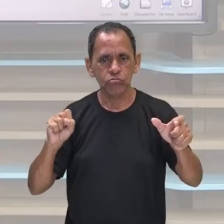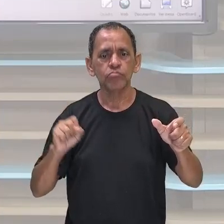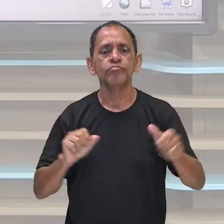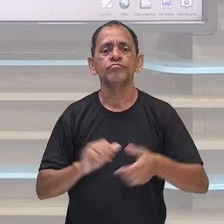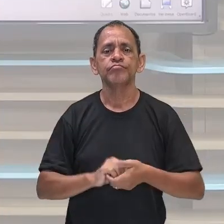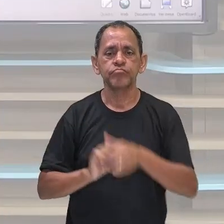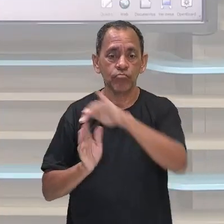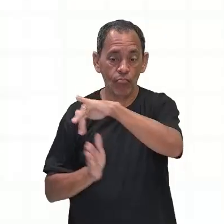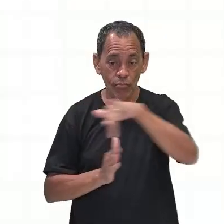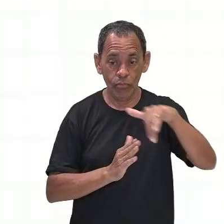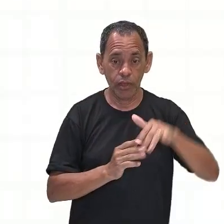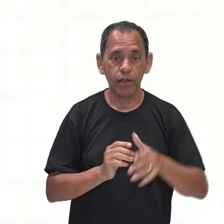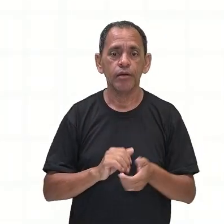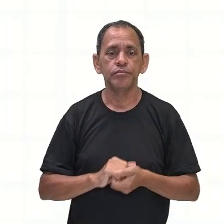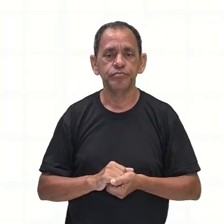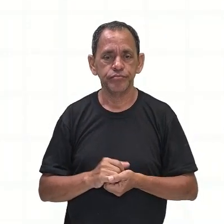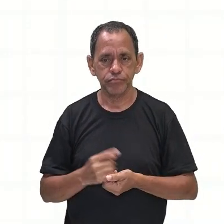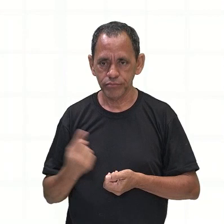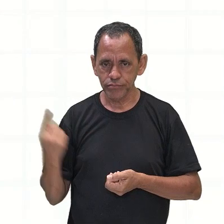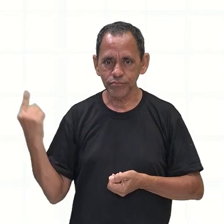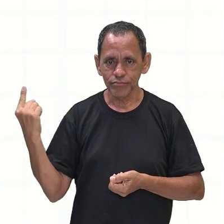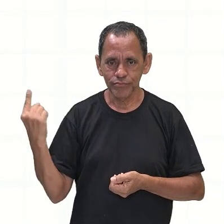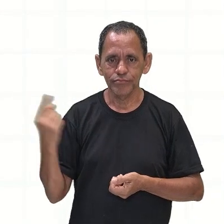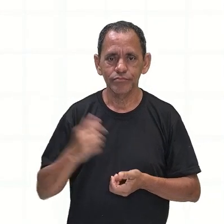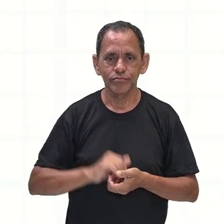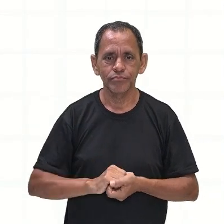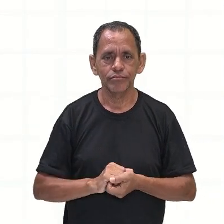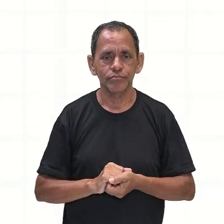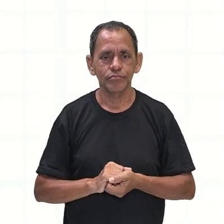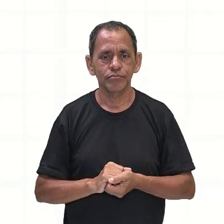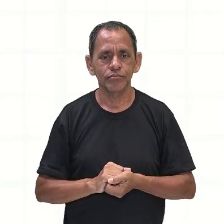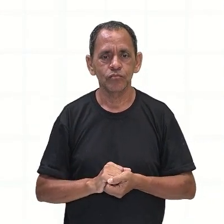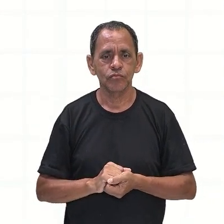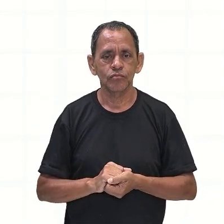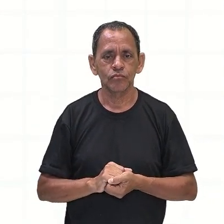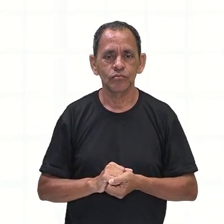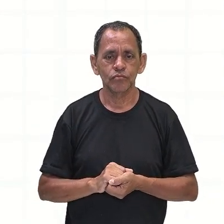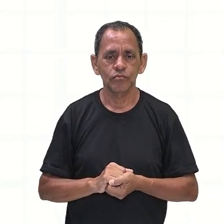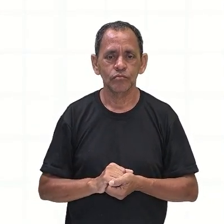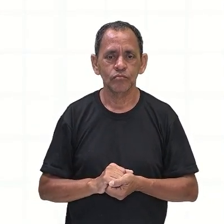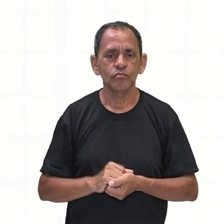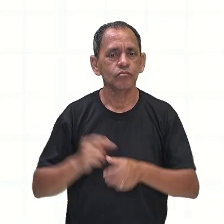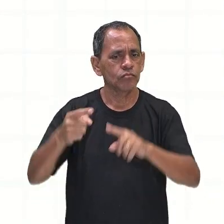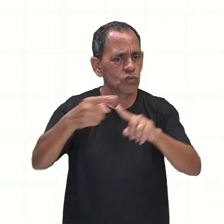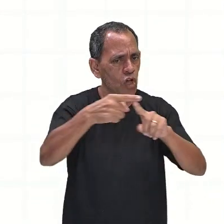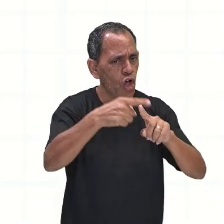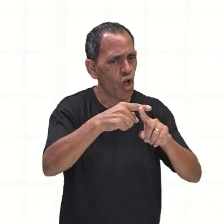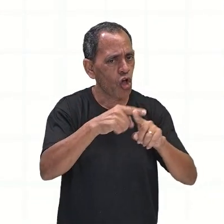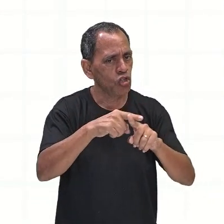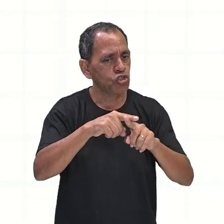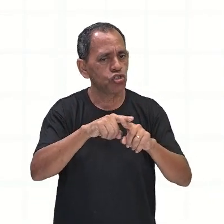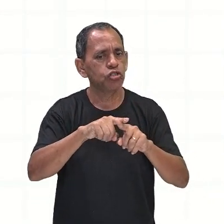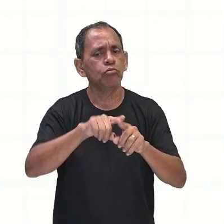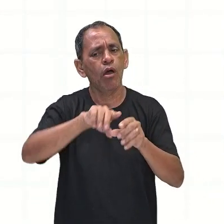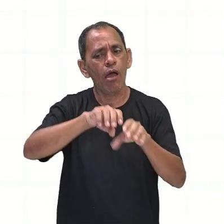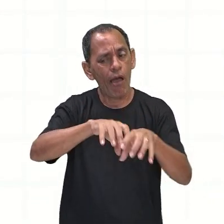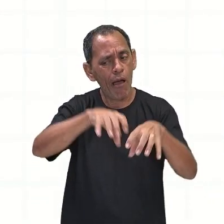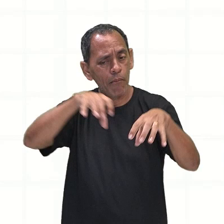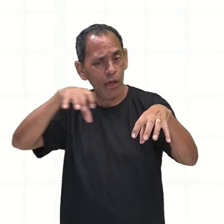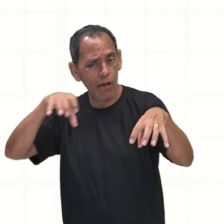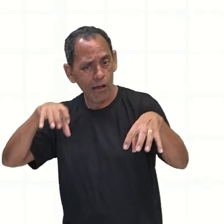vez essa observação para que fique claro, olha só, o vocativo é um termo à parte, certo?